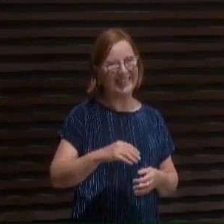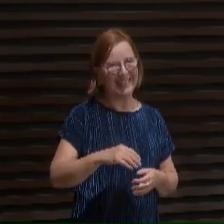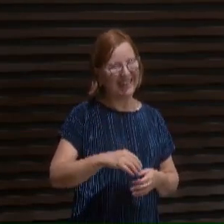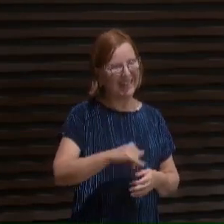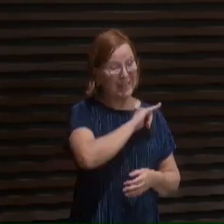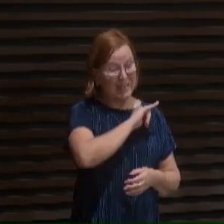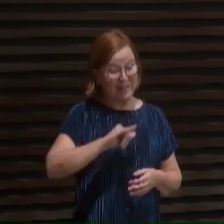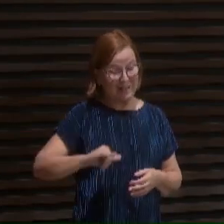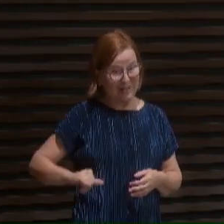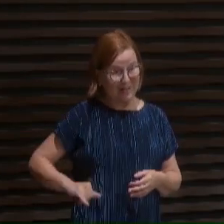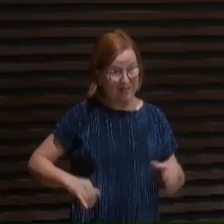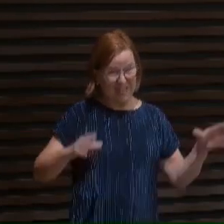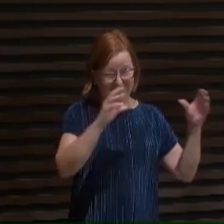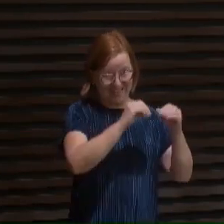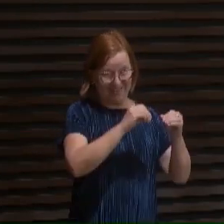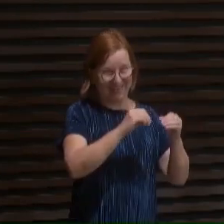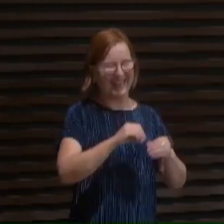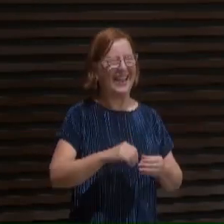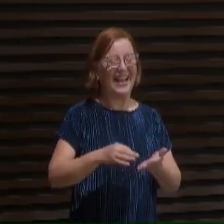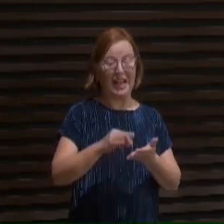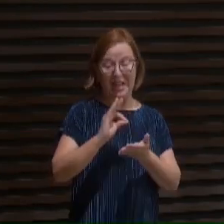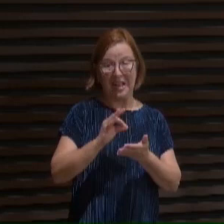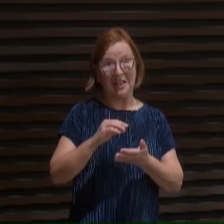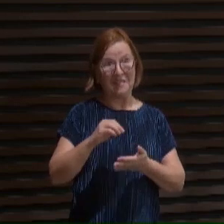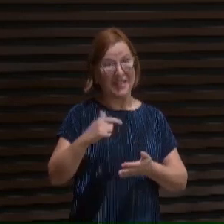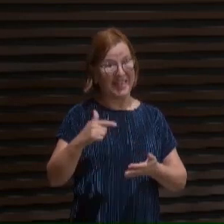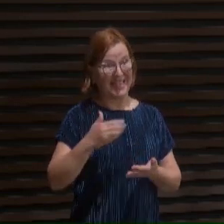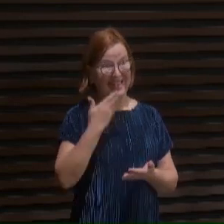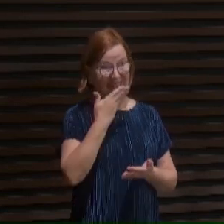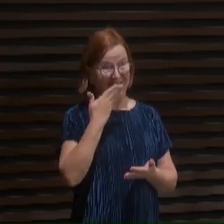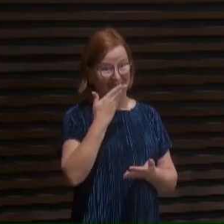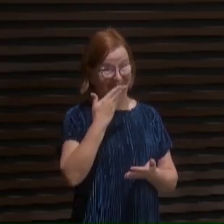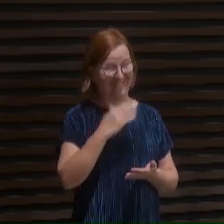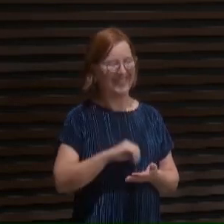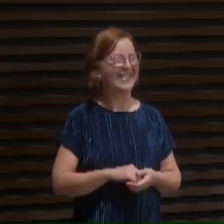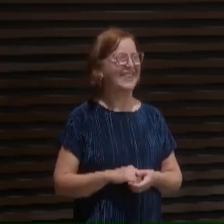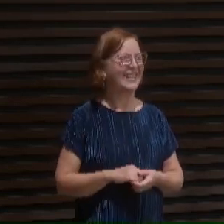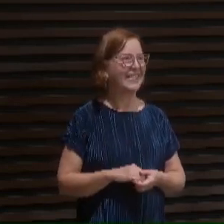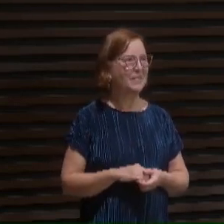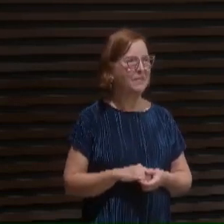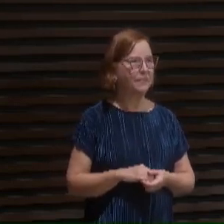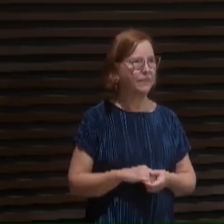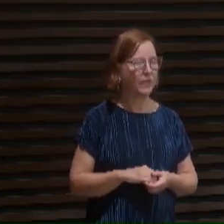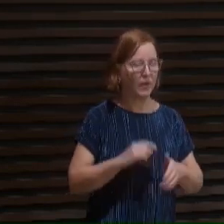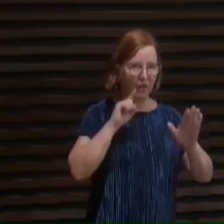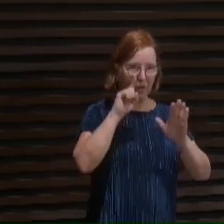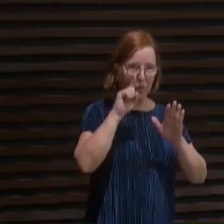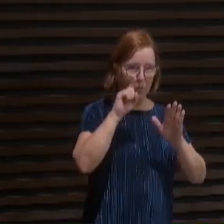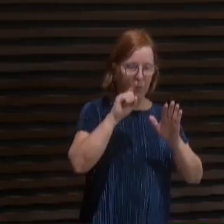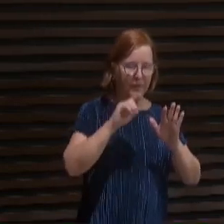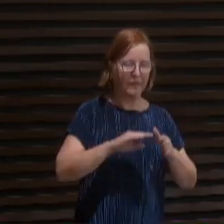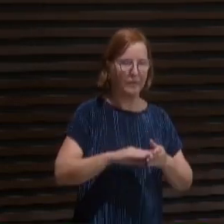hein? Café sem açúcar, ali no cru, não é? Então, cuidado com a racionalização,